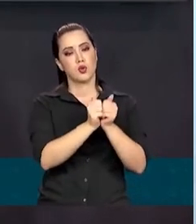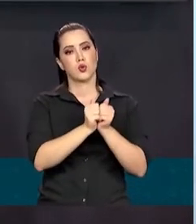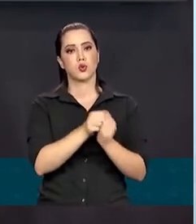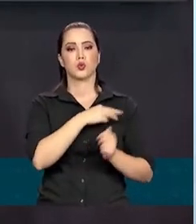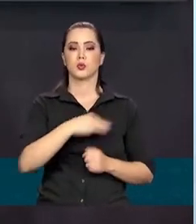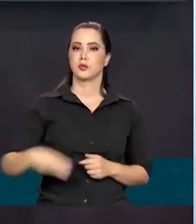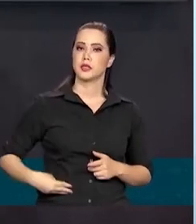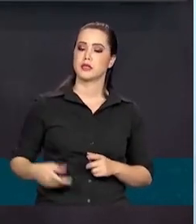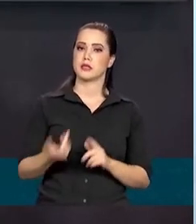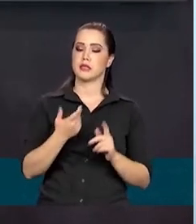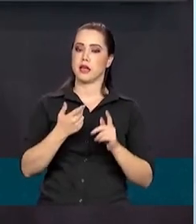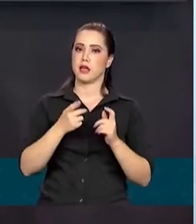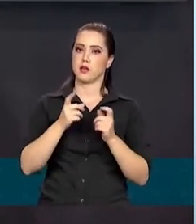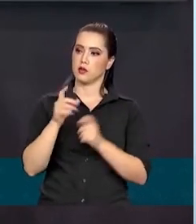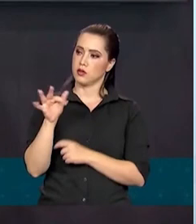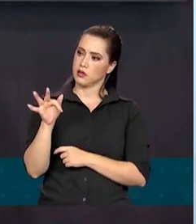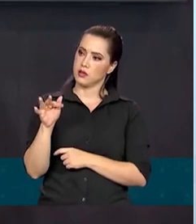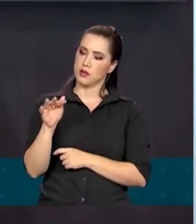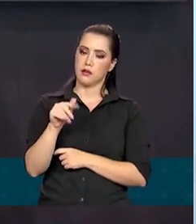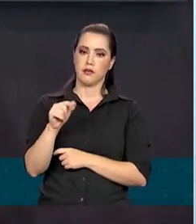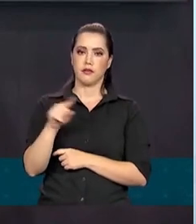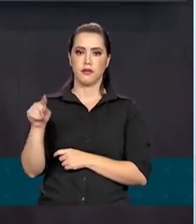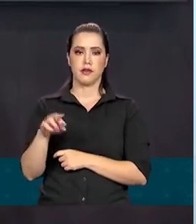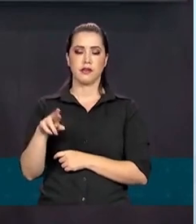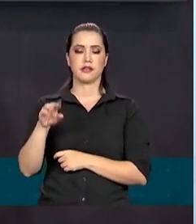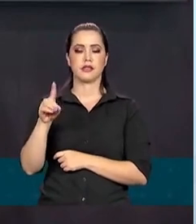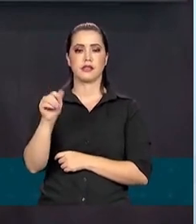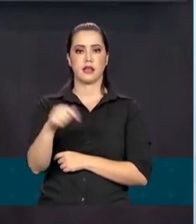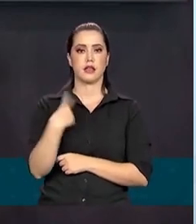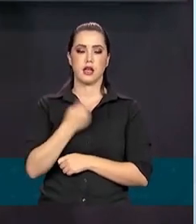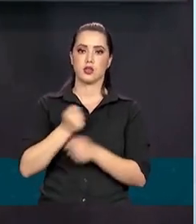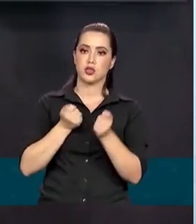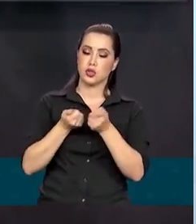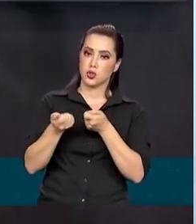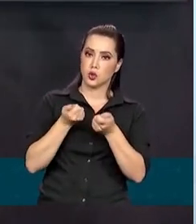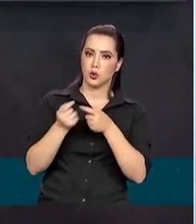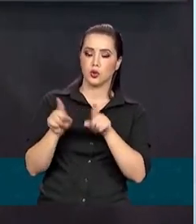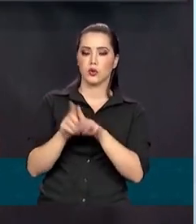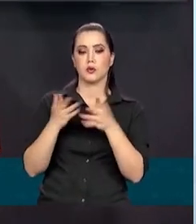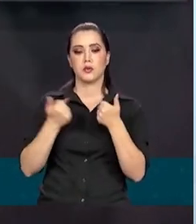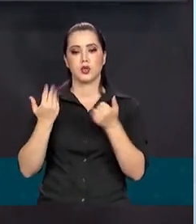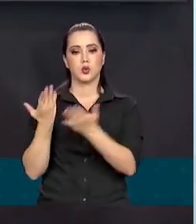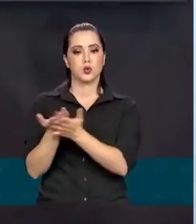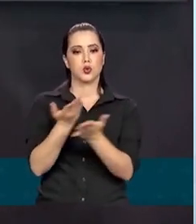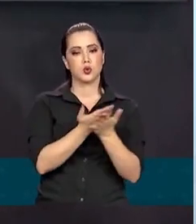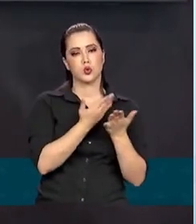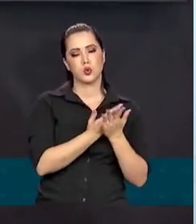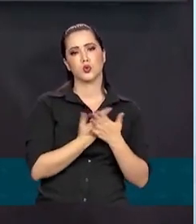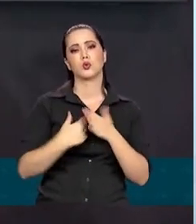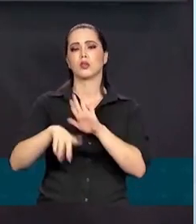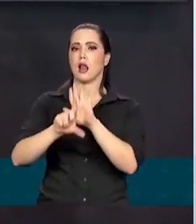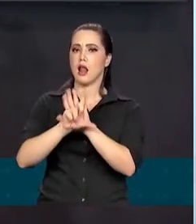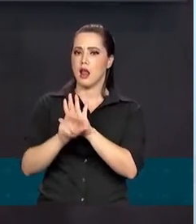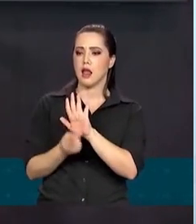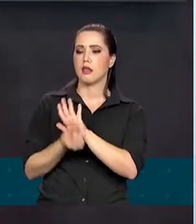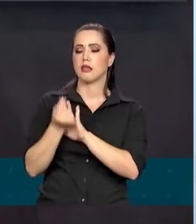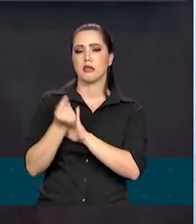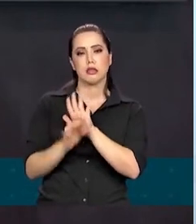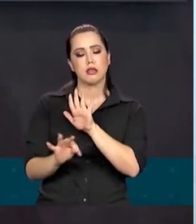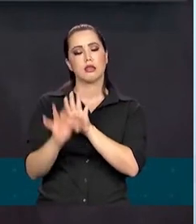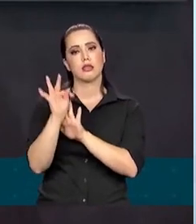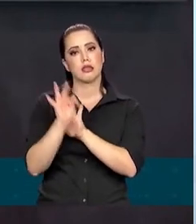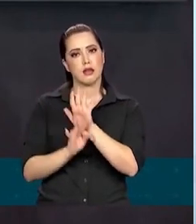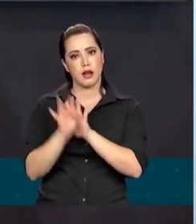lado do Ministério da Fazenda, que tem a chave do cofre da mão, sejamos rigorosos, não só na análise legal, técnica do orçamento,